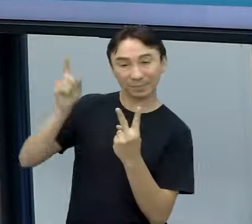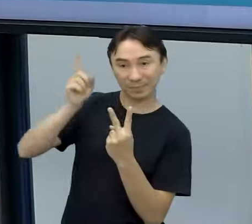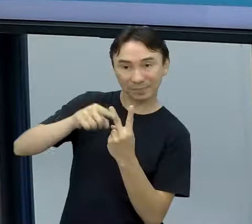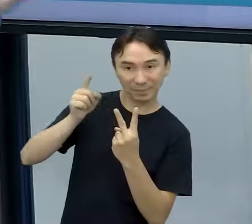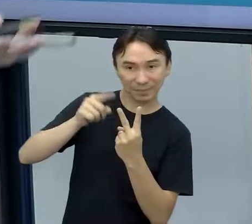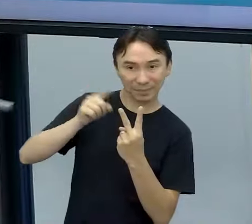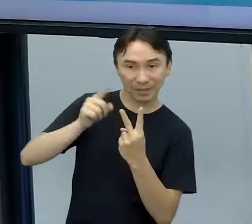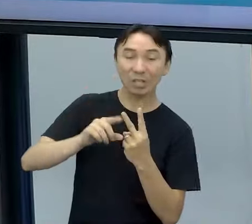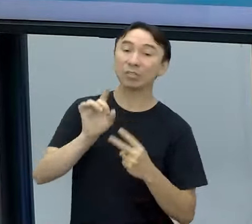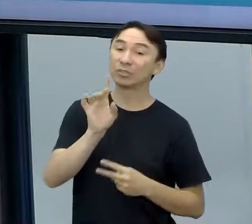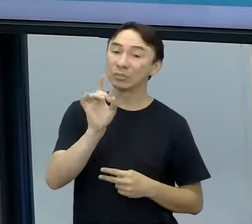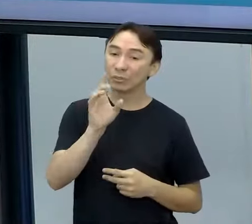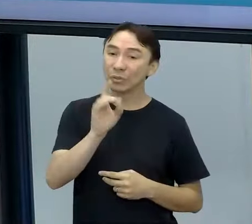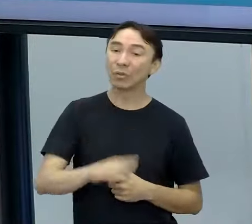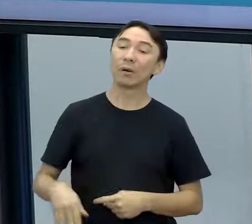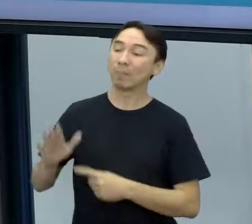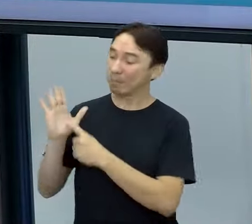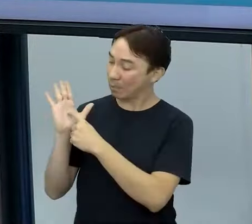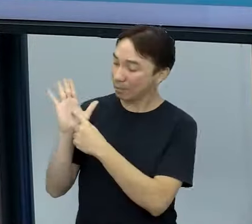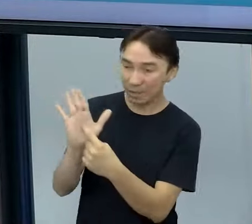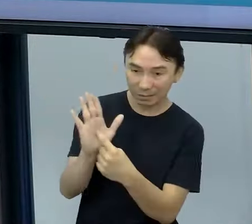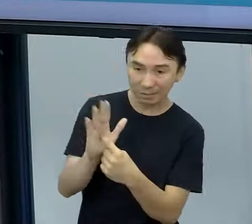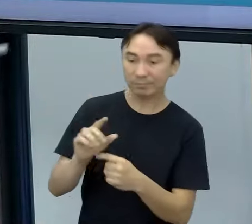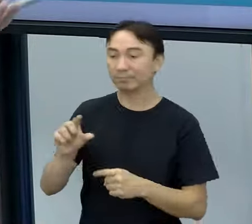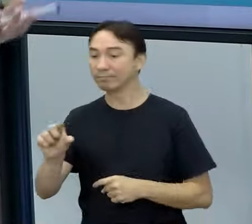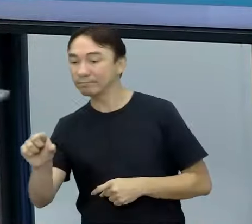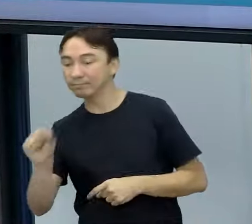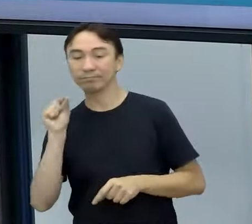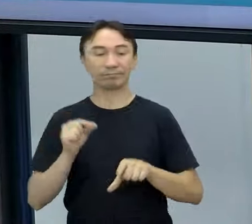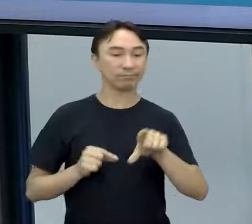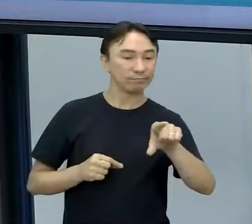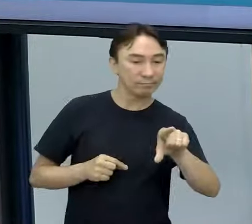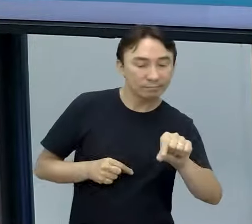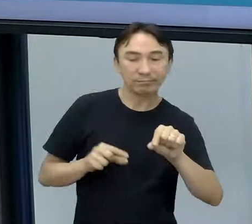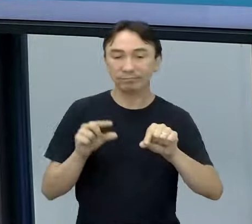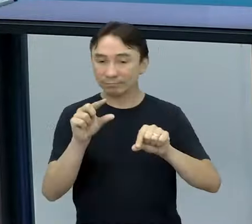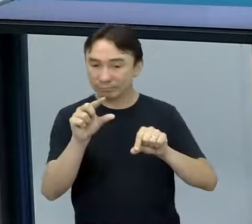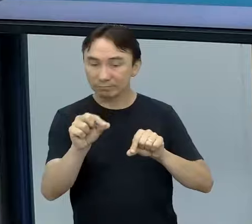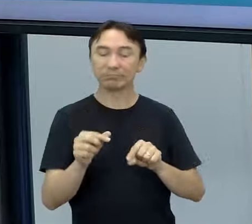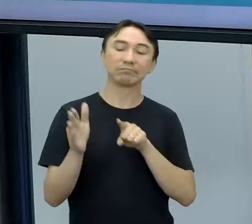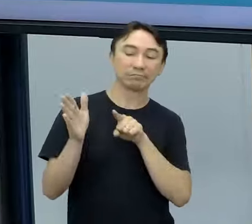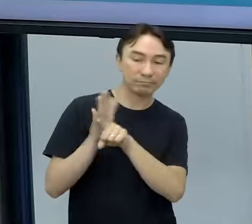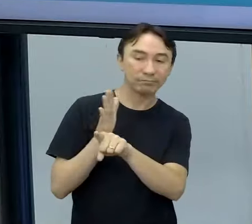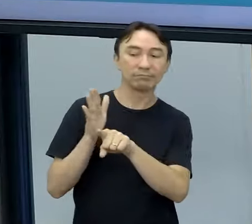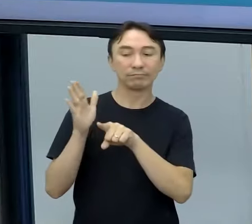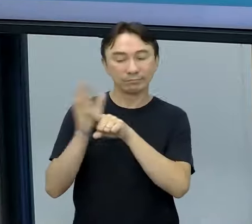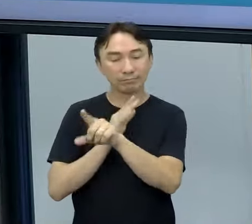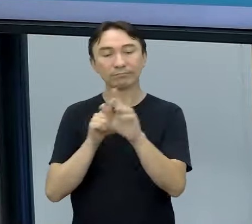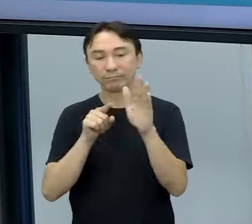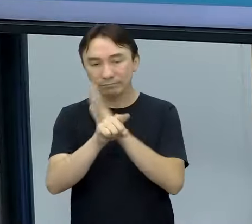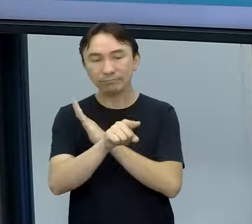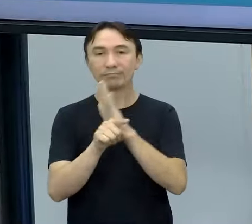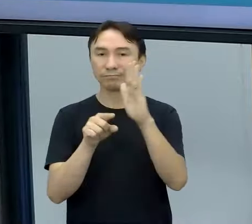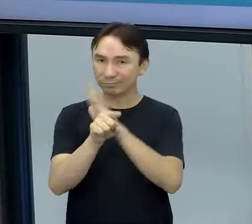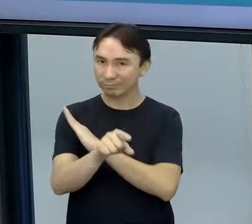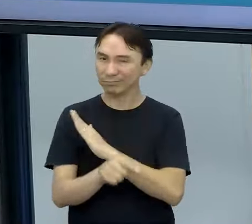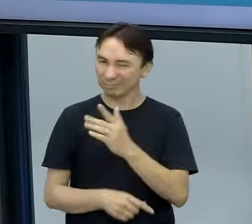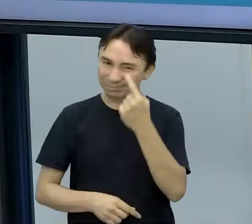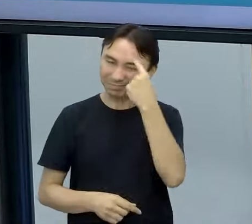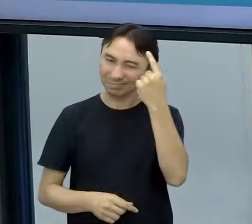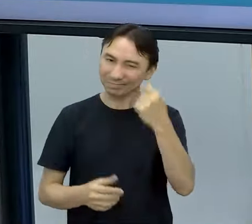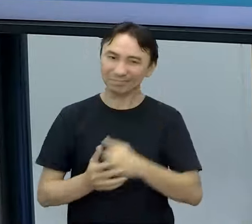uma parte desse grupo, e aí sim você vai perguntando. Então, claro, daquela comunidade toda que tinha lá, será que eu ia conseguir falar com todo mundo?